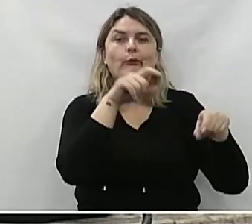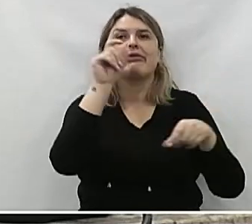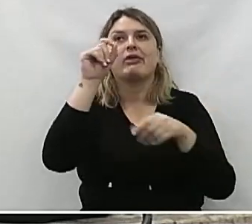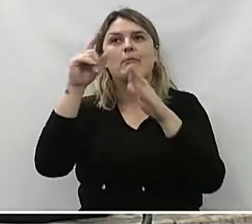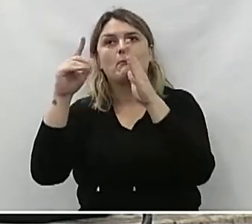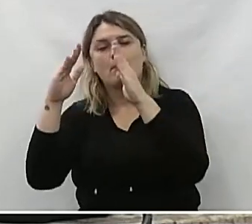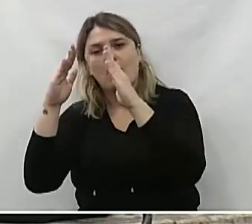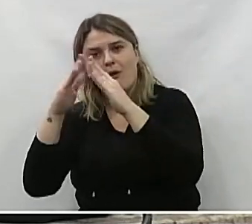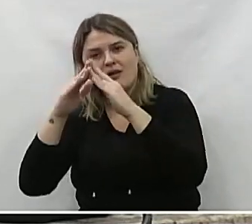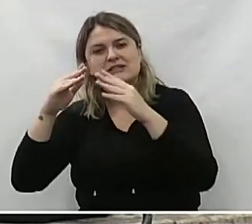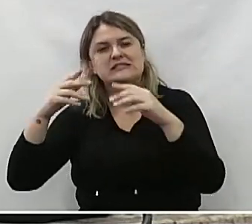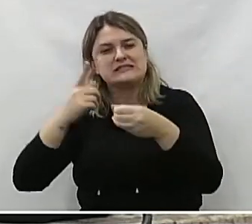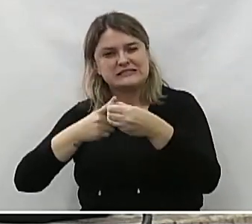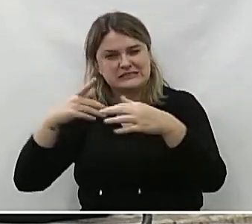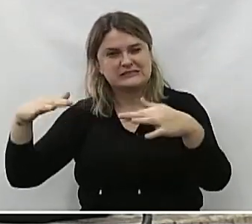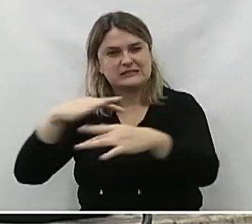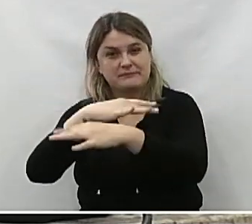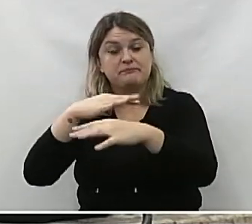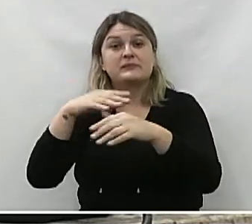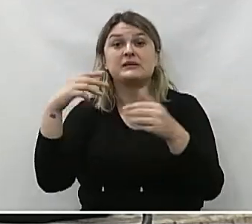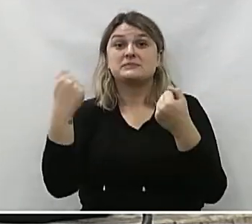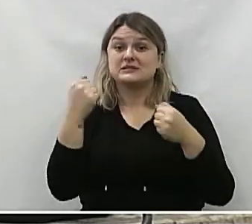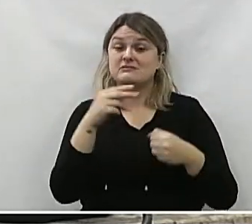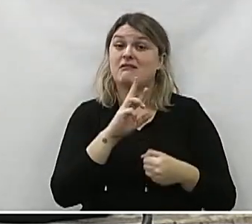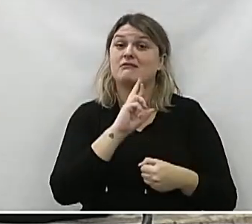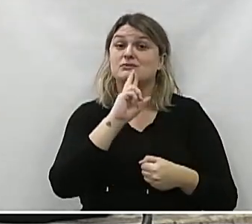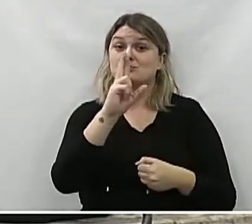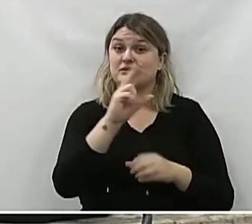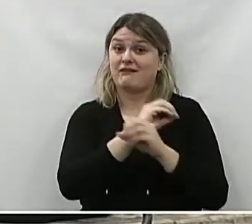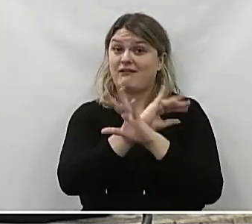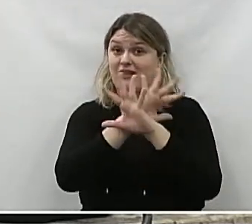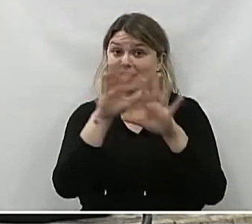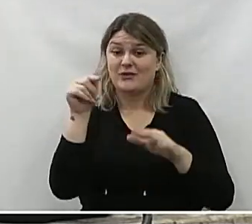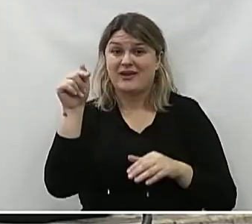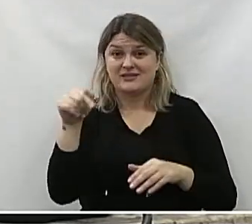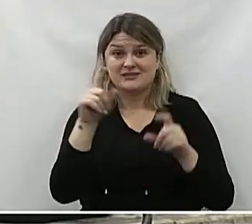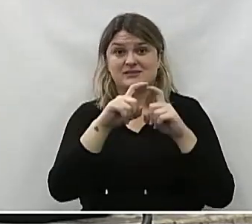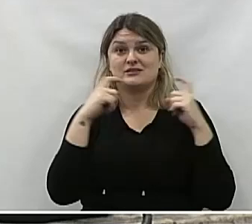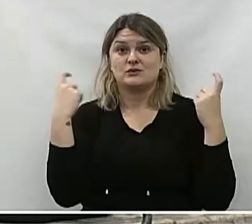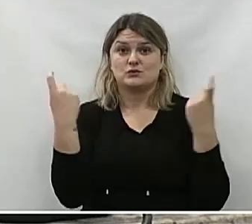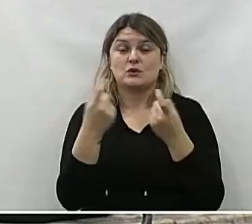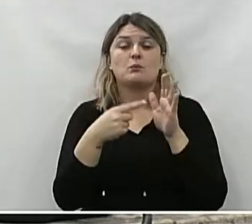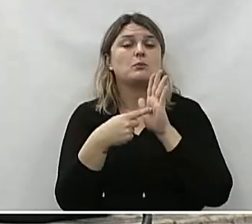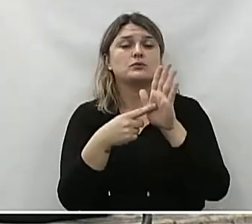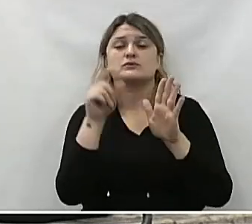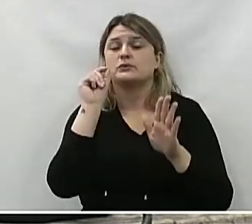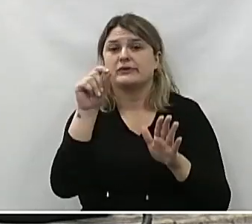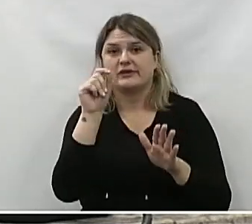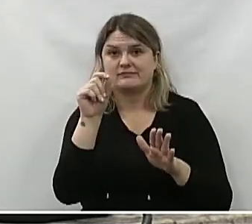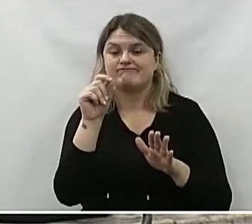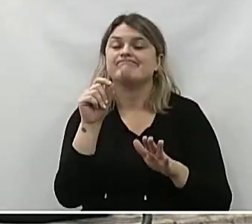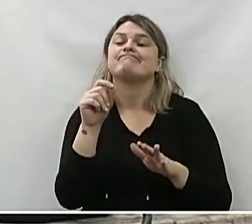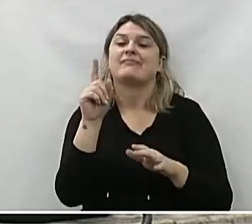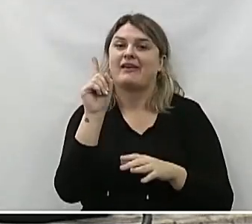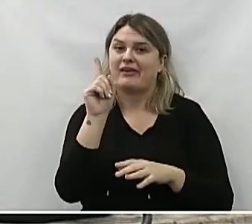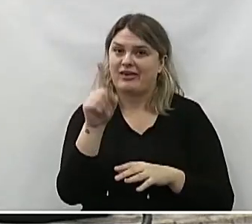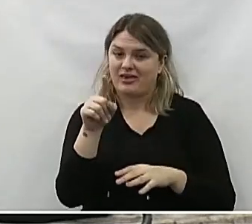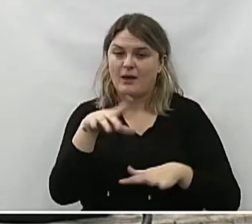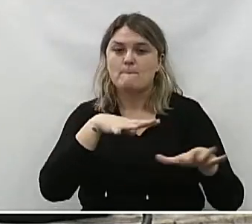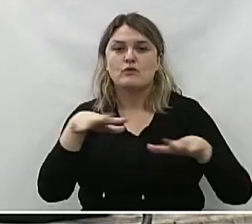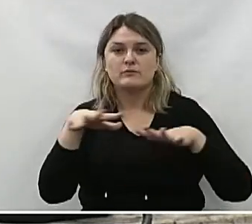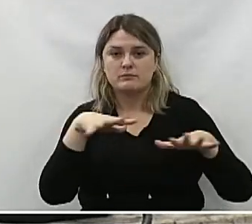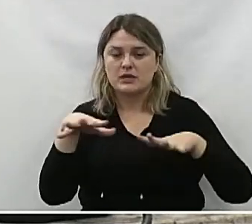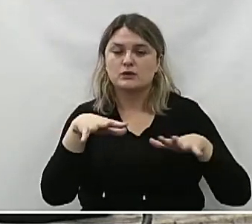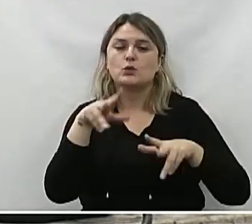quanto da área urbana tem um realmente uma resposta e que essa audiência pública Ela mostrou que é sim através da